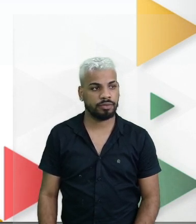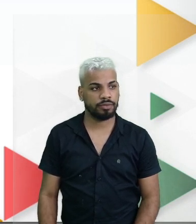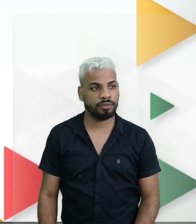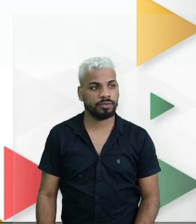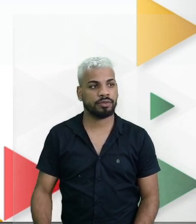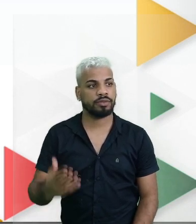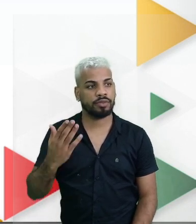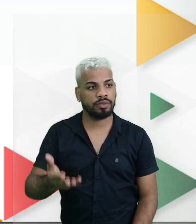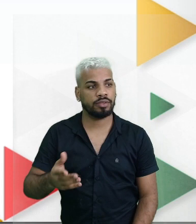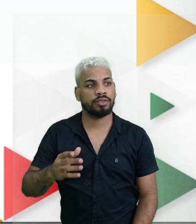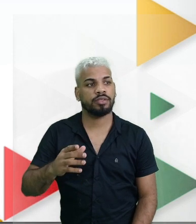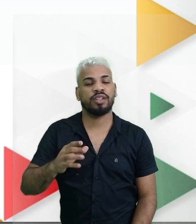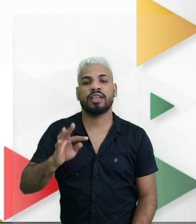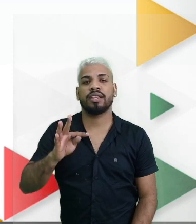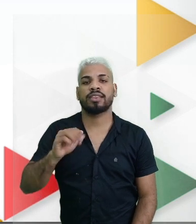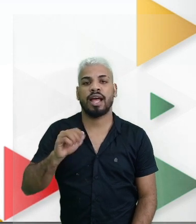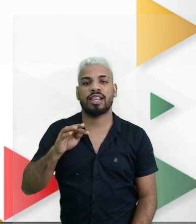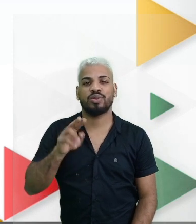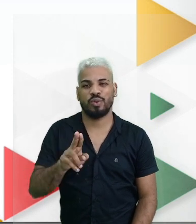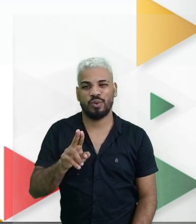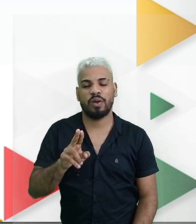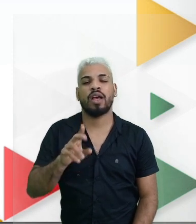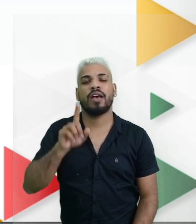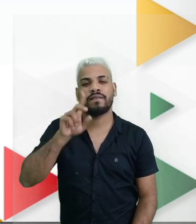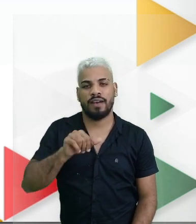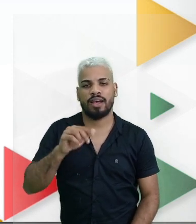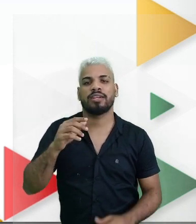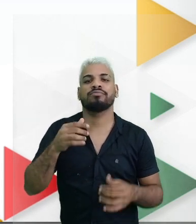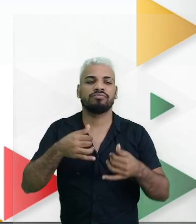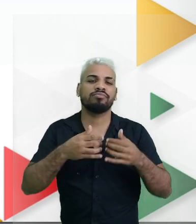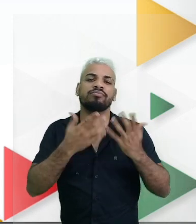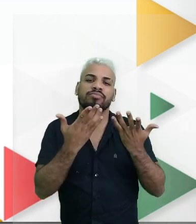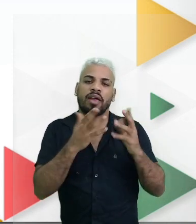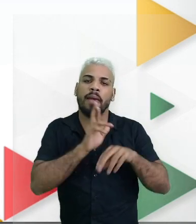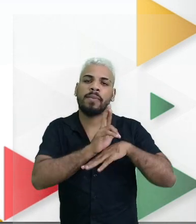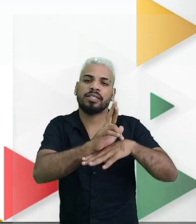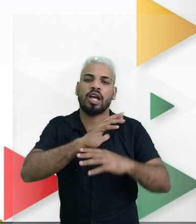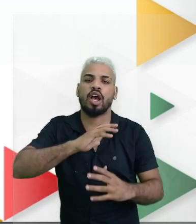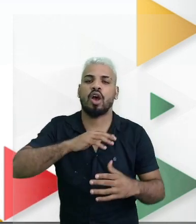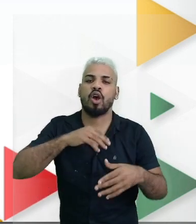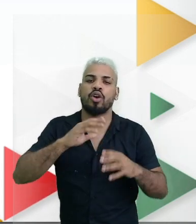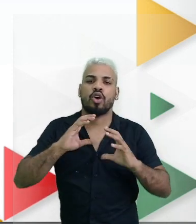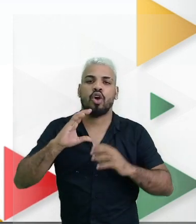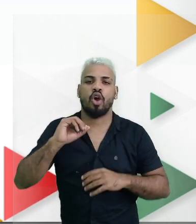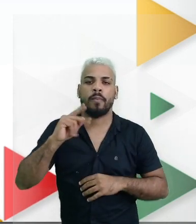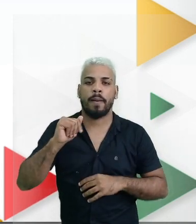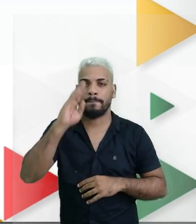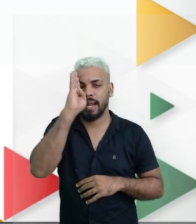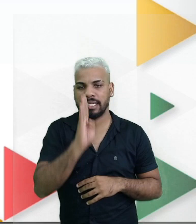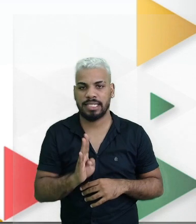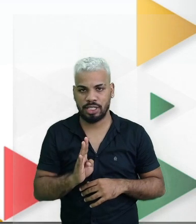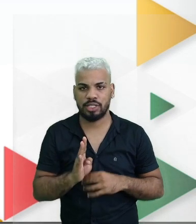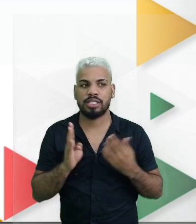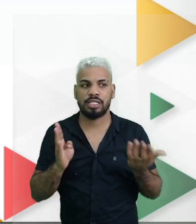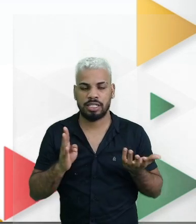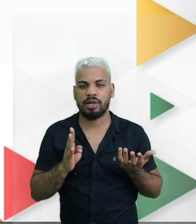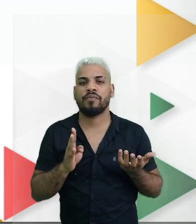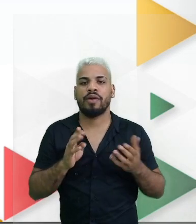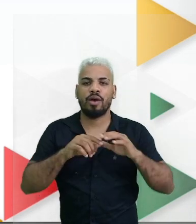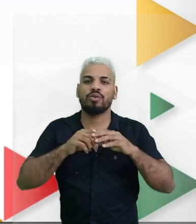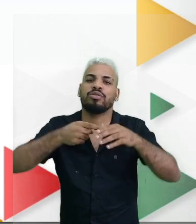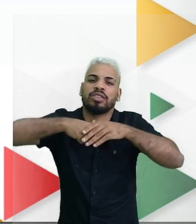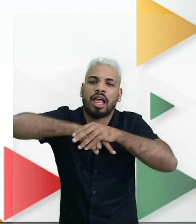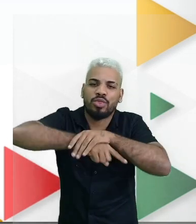da Copa do Brasil no mundo. É uma manchete antiga. Ele será, então, Tatu Bola será. Olha o